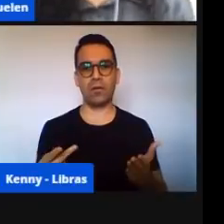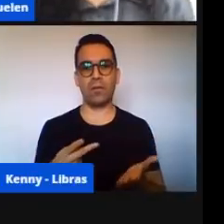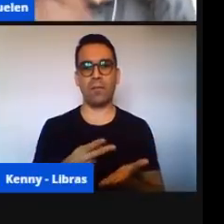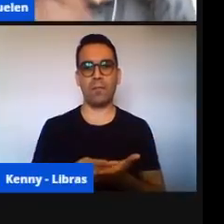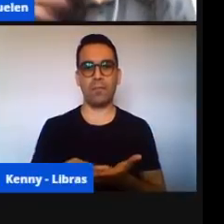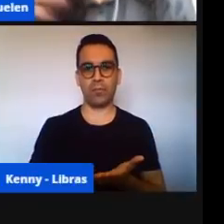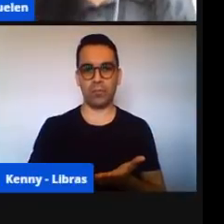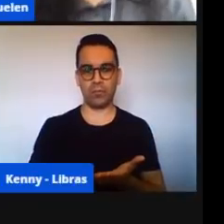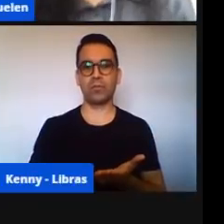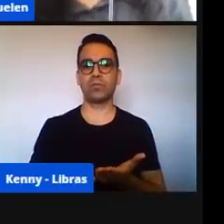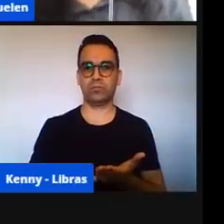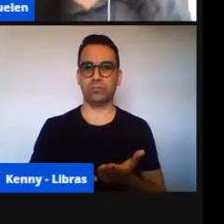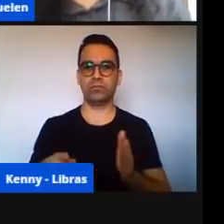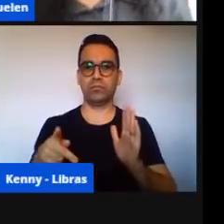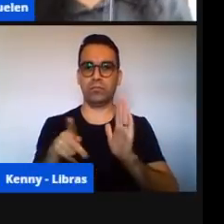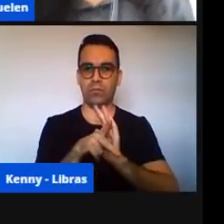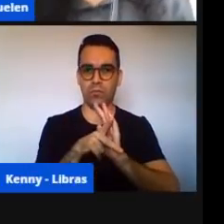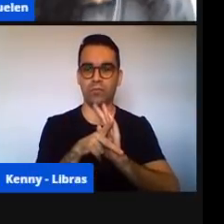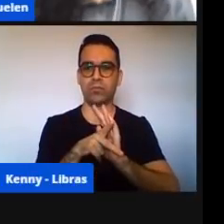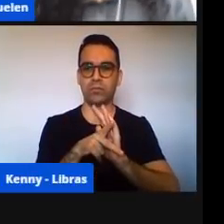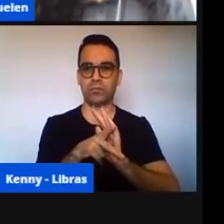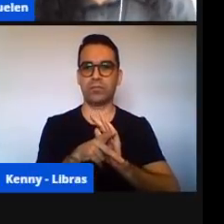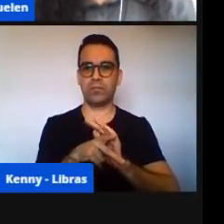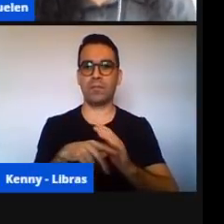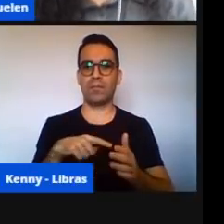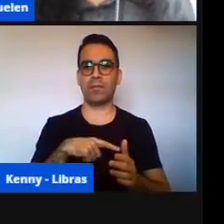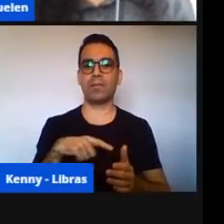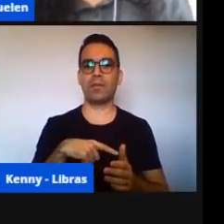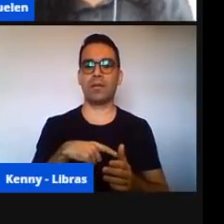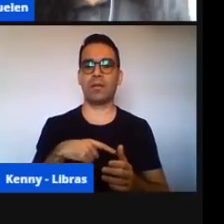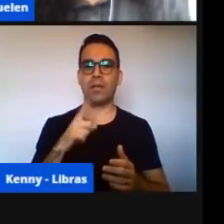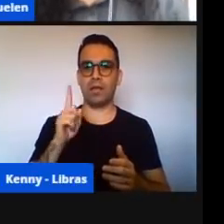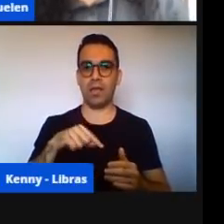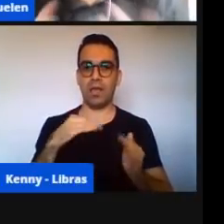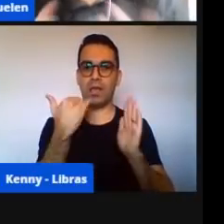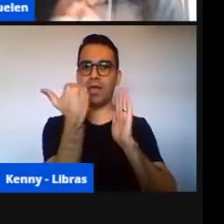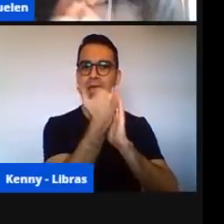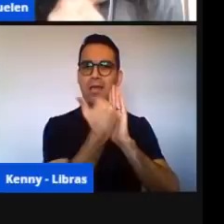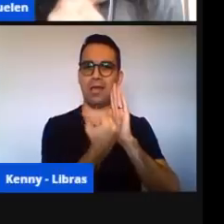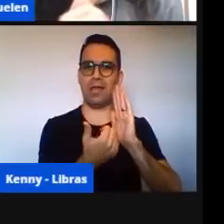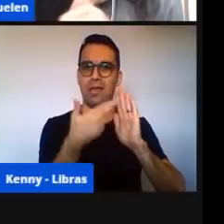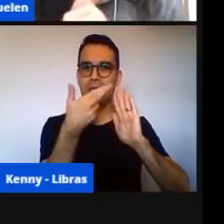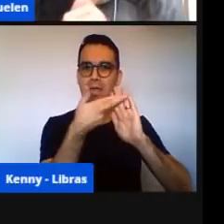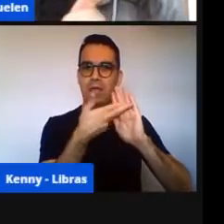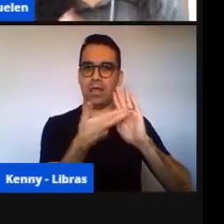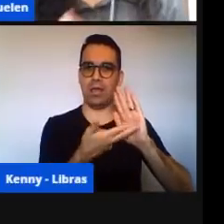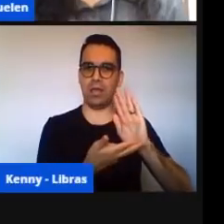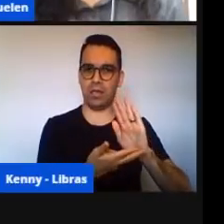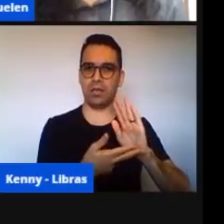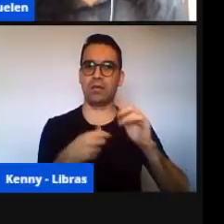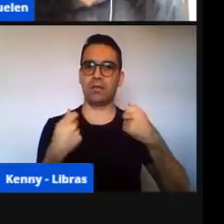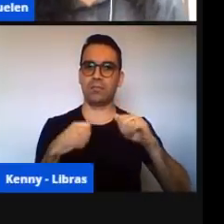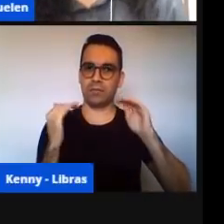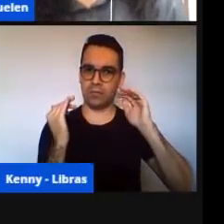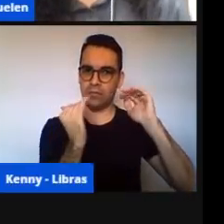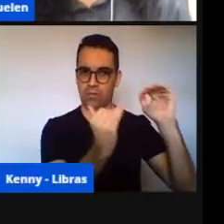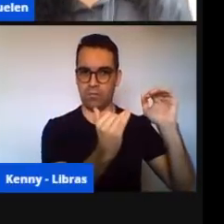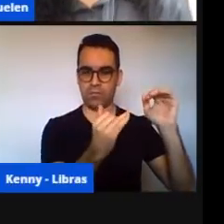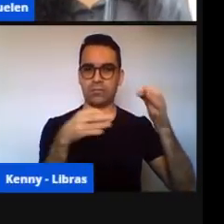garantir essa produção de modo adequado, garantir a segurança no nosso ambiente de trabalho.